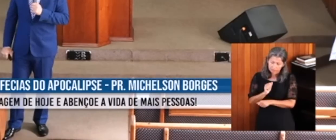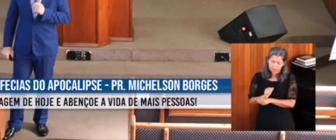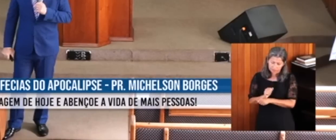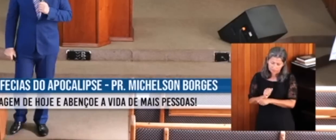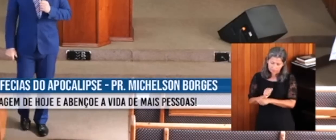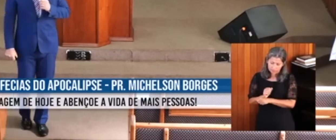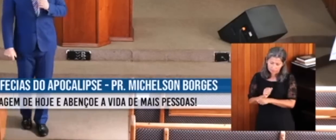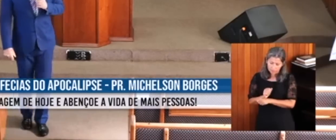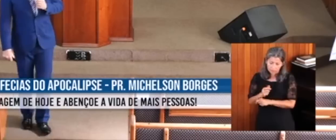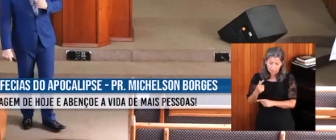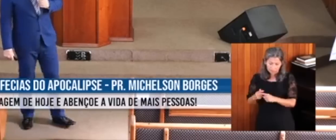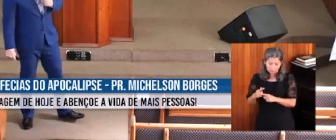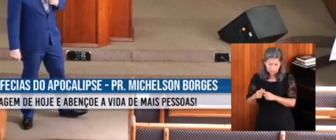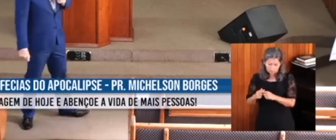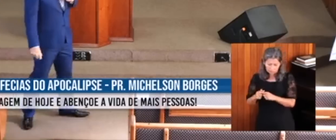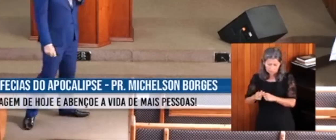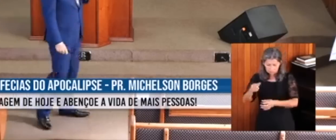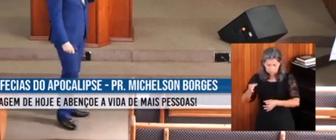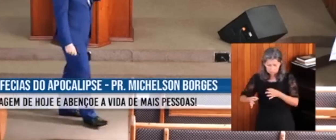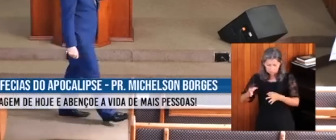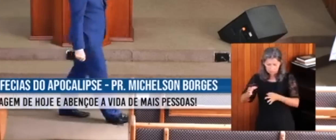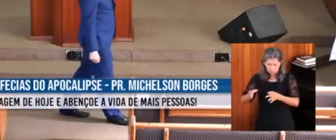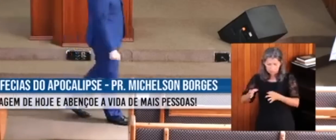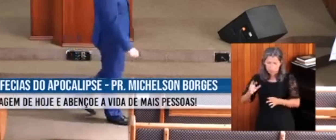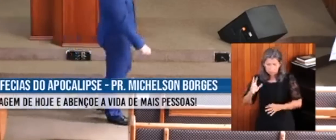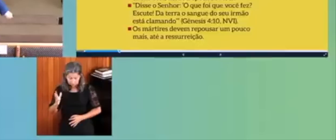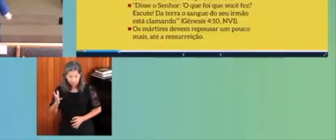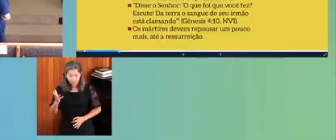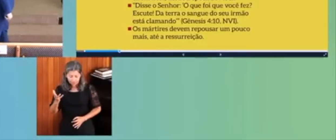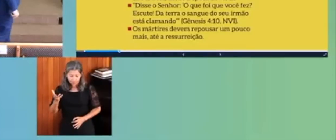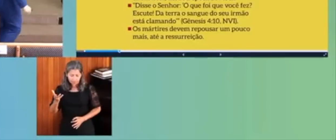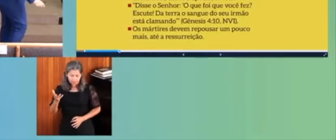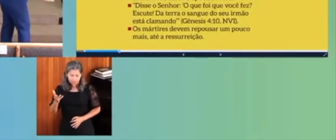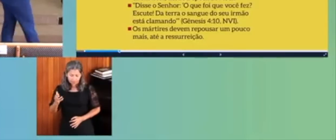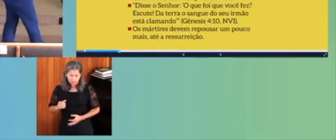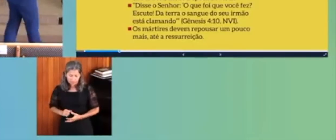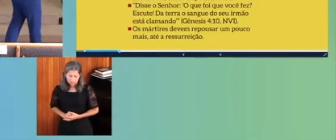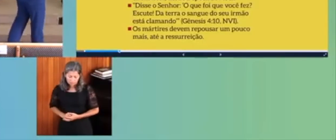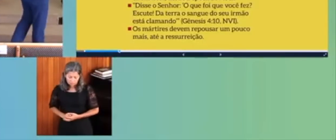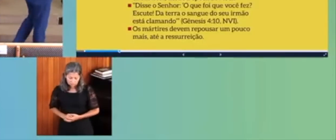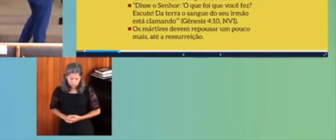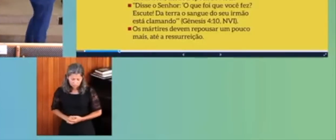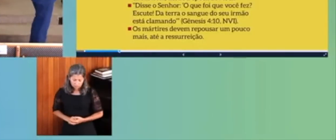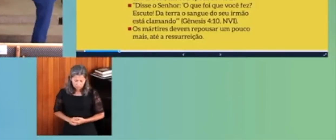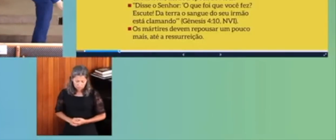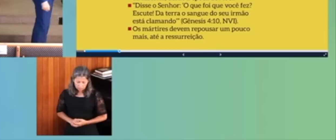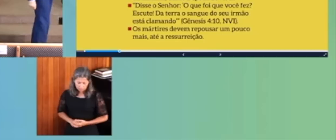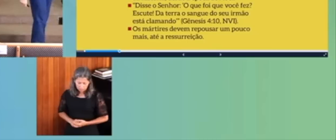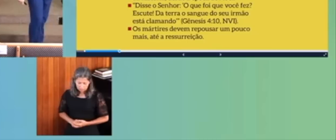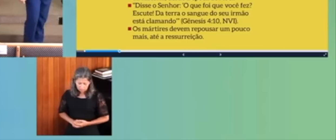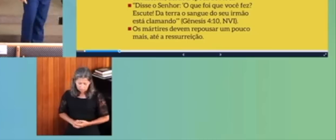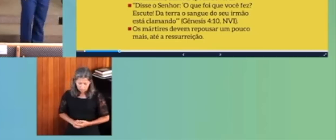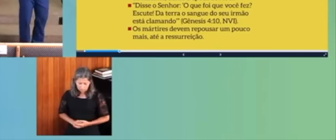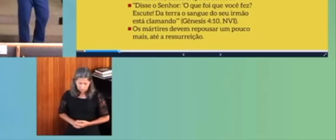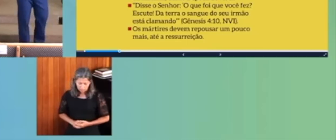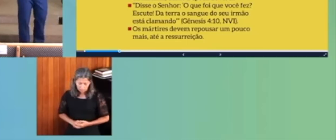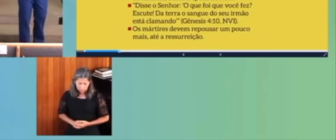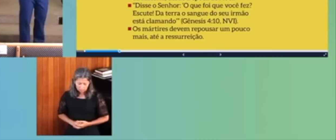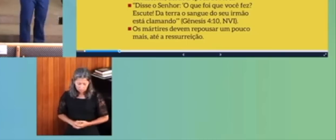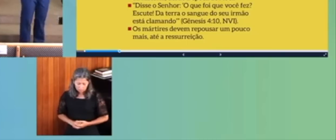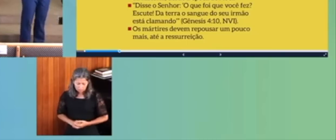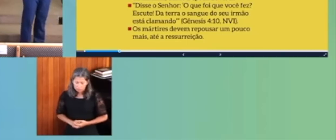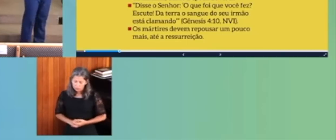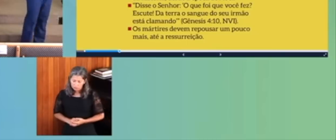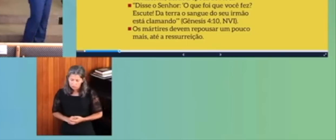A vingança virá, a justiça será feita. Olha que interessante. Tá, mas como assim eles estavam clamando? Olha o que diz